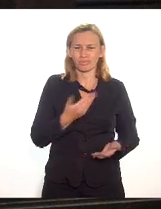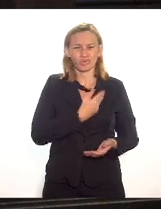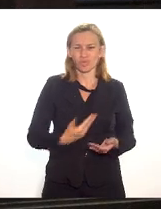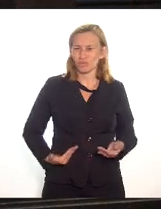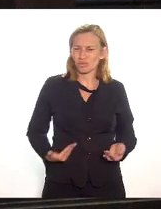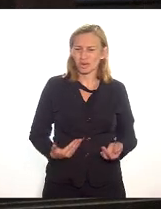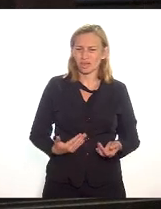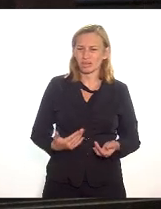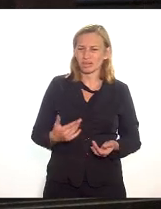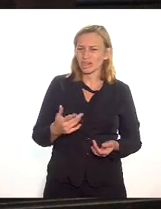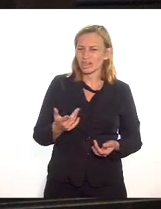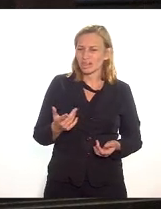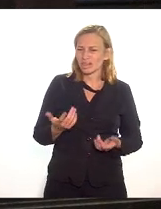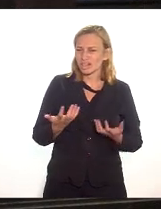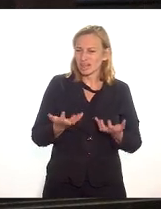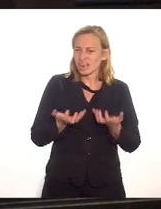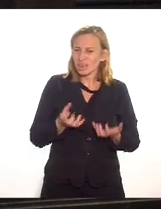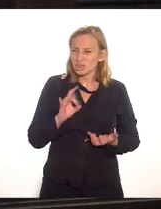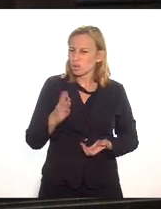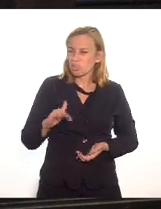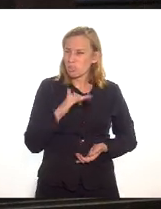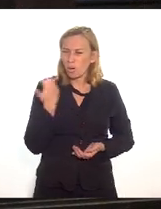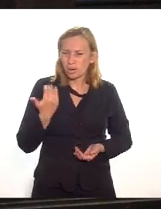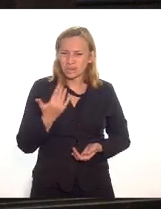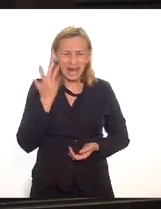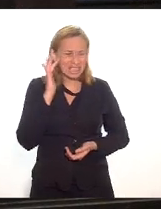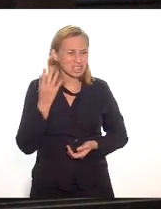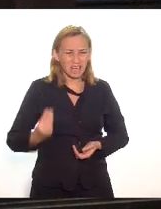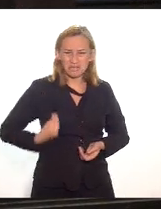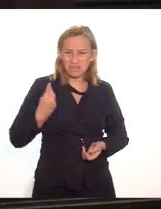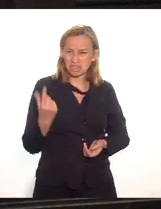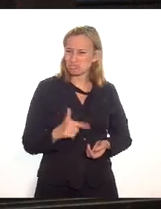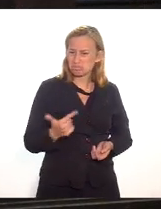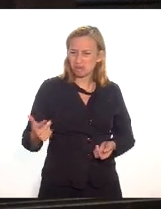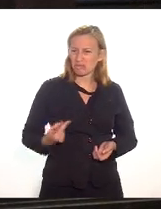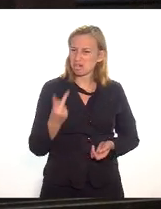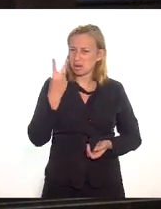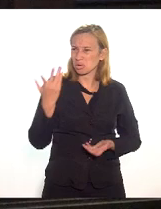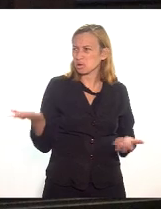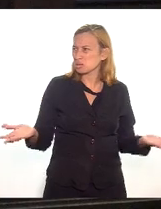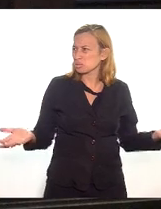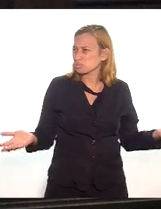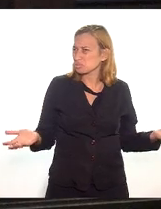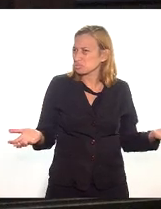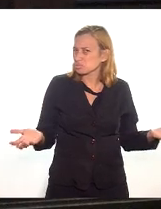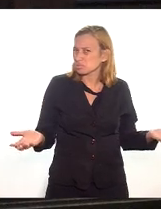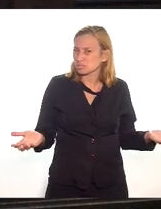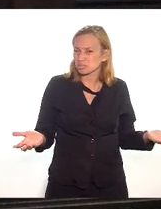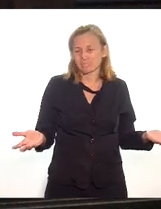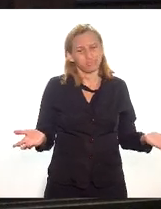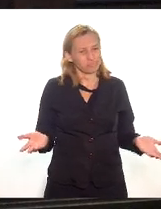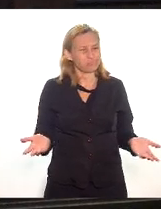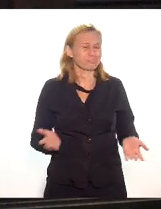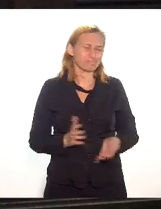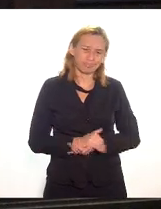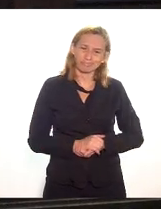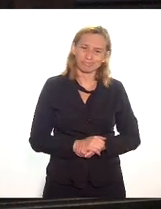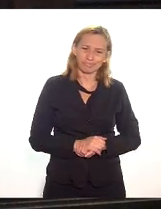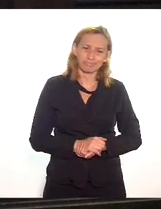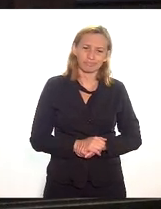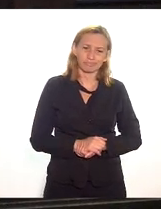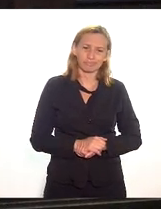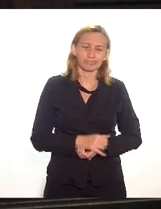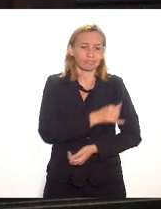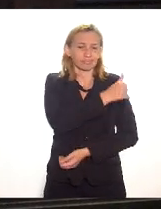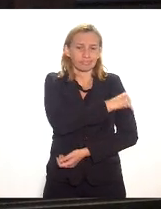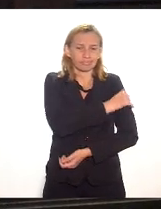vida, acha que a vida não tem valor, acha que a vida é um mero detalhe. Não é um mero detalhe. Luiz Paulo mencionou aqui, o